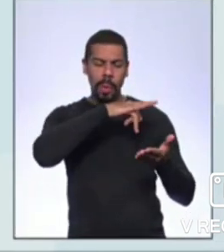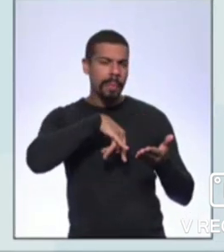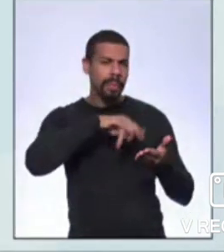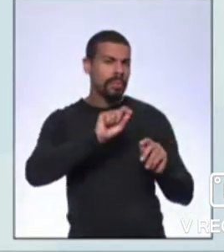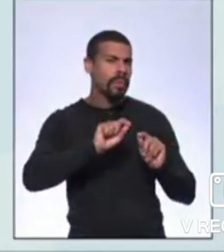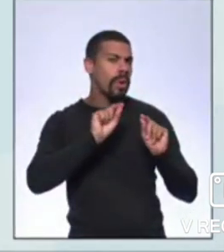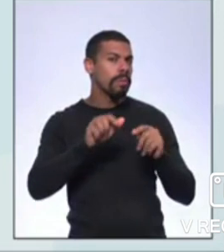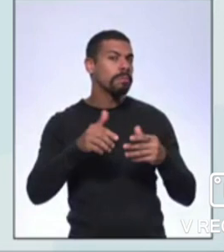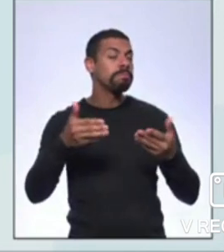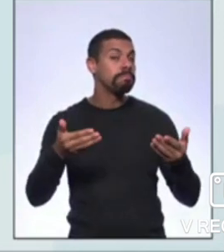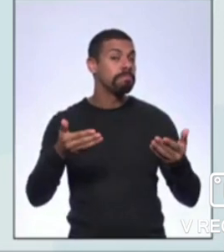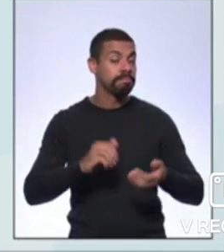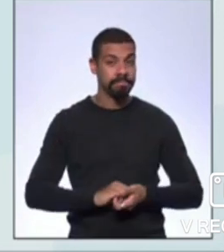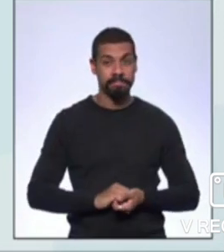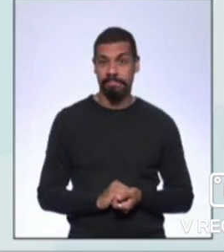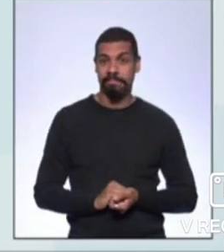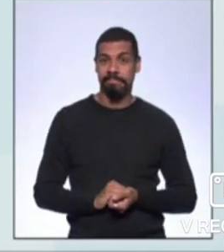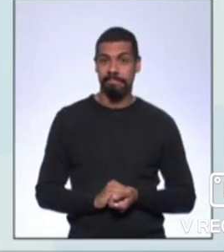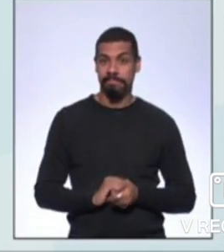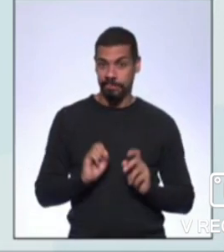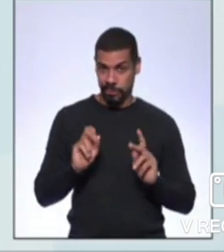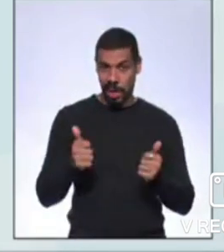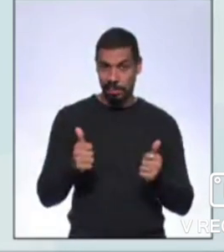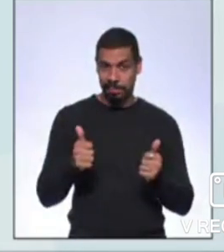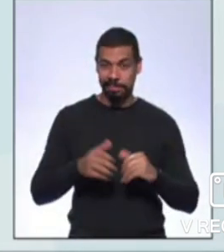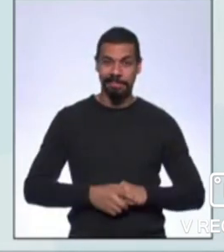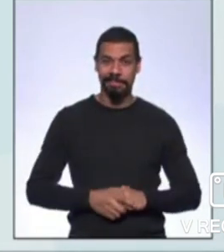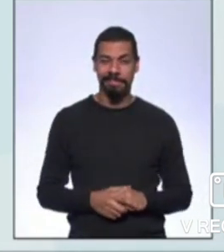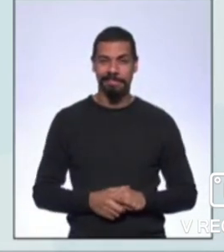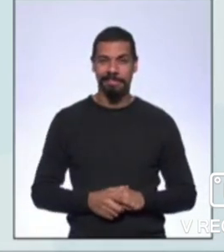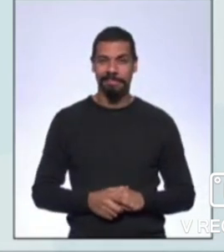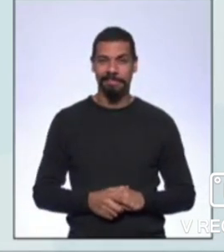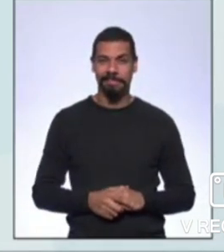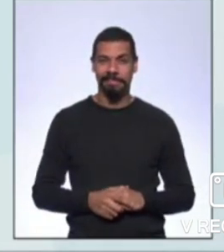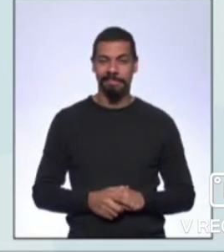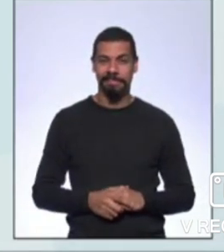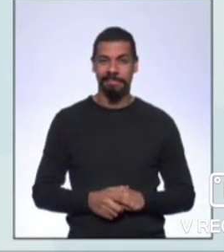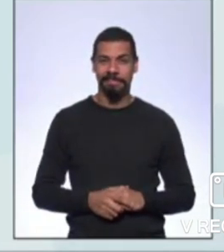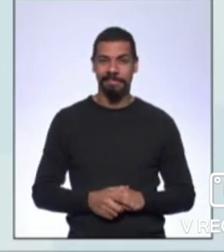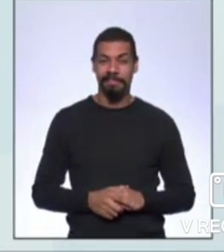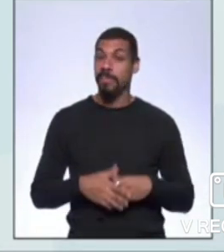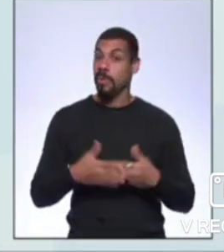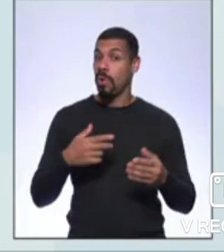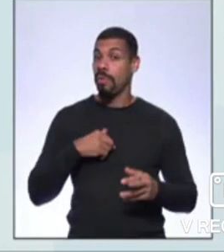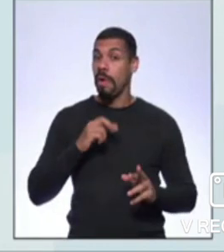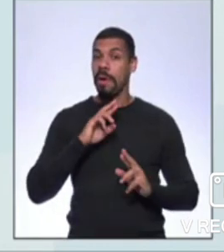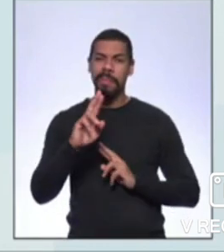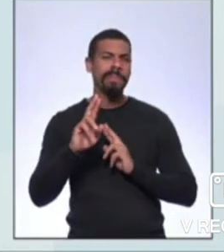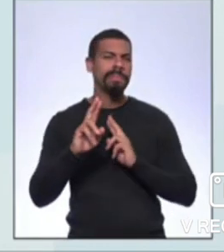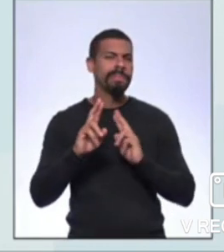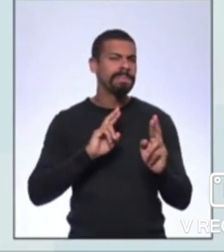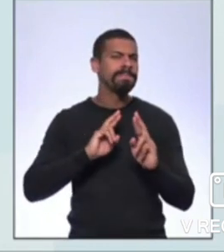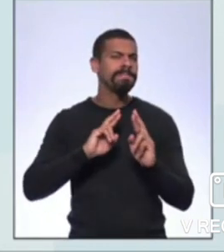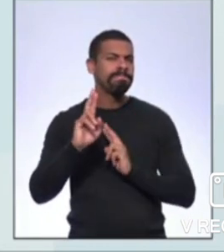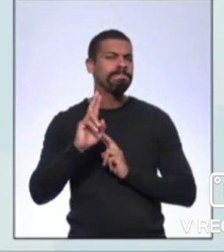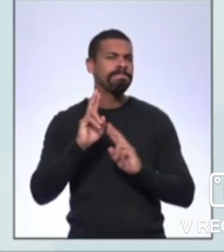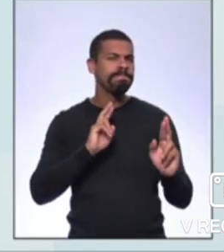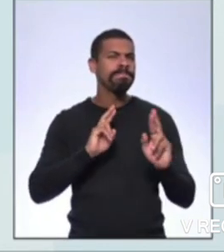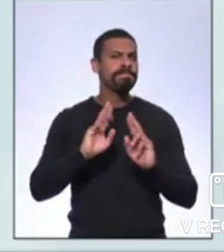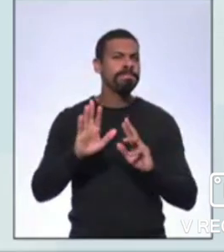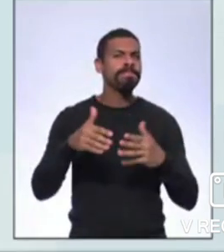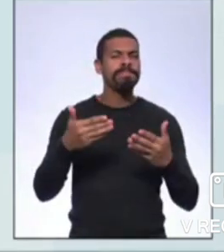meio deste QR Code. Beleza? Então, olha só, enquanto vocês estão aí